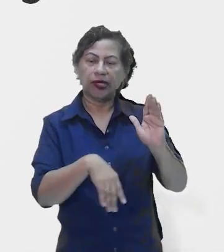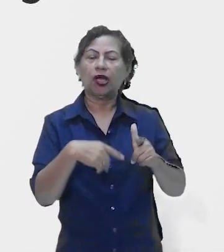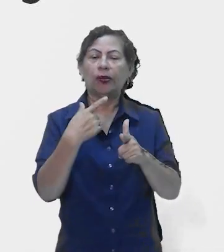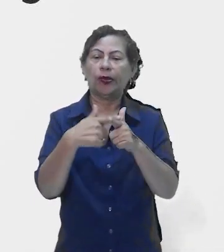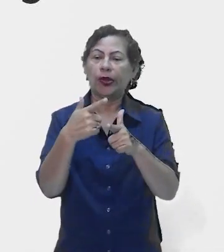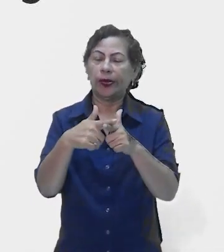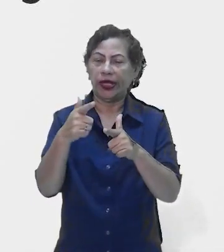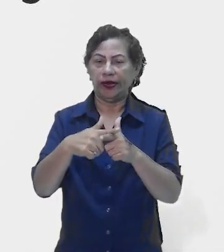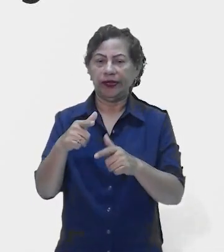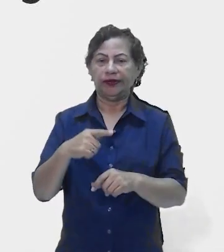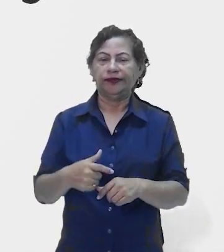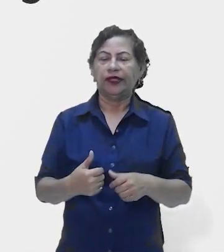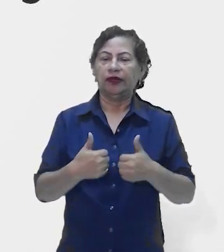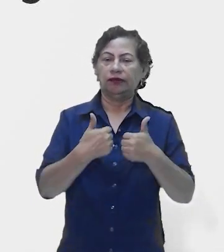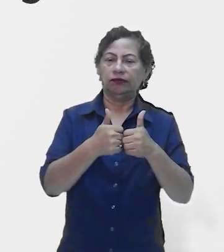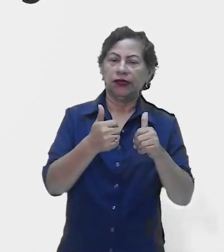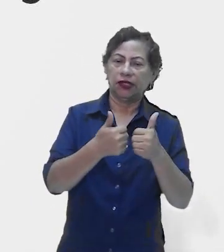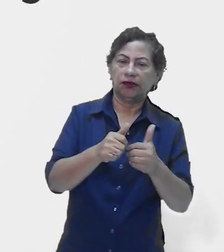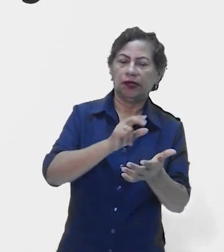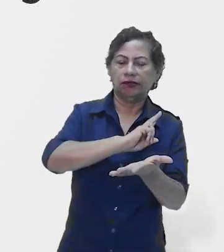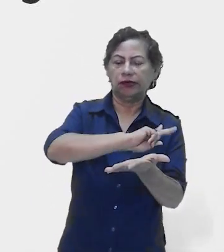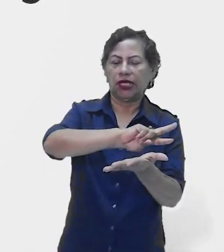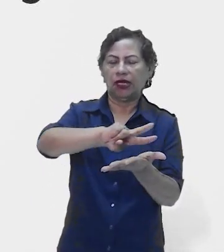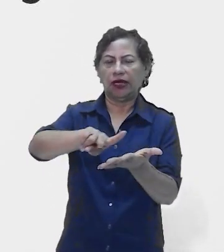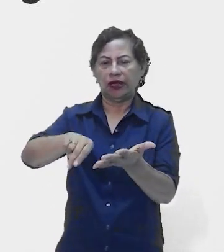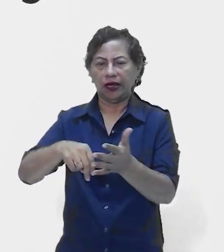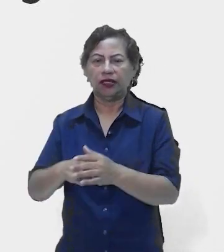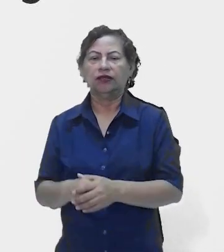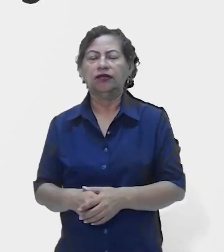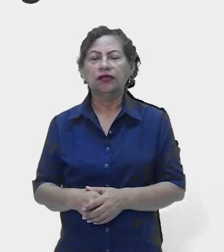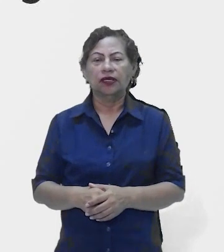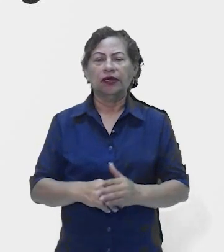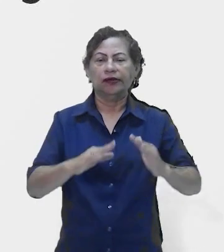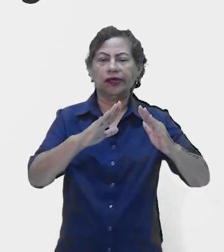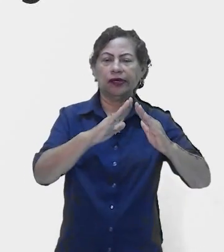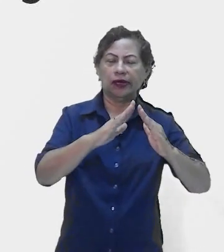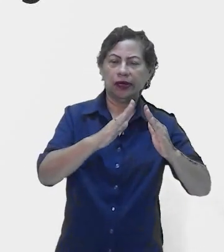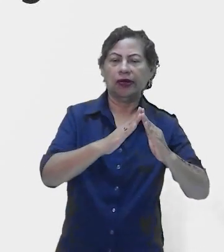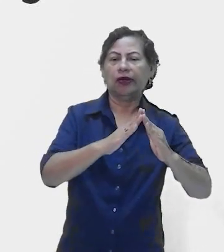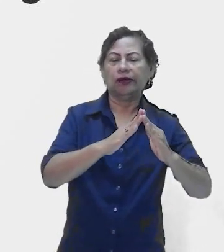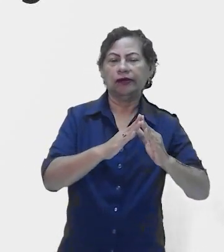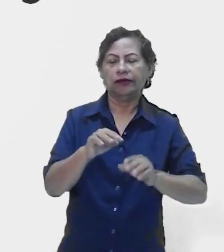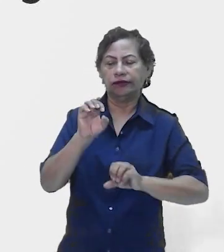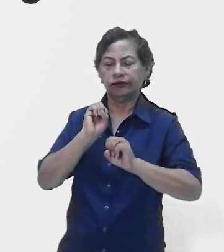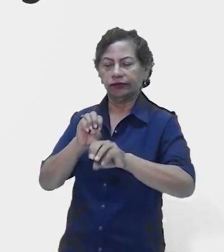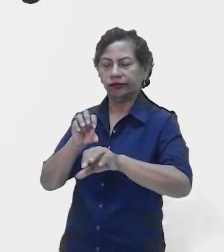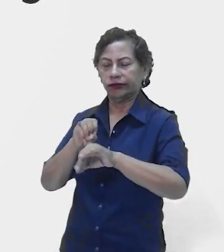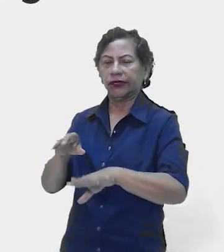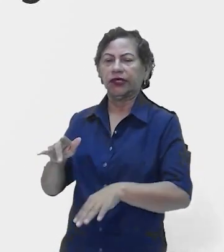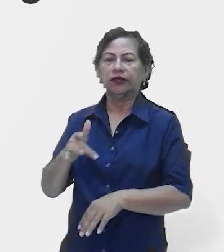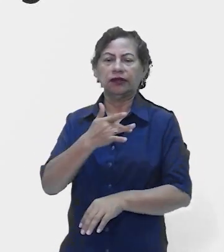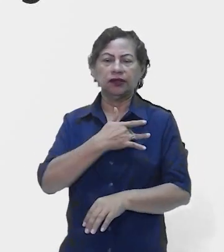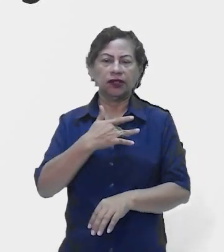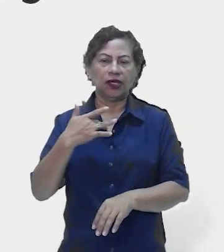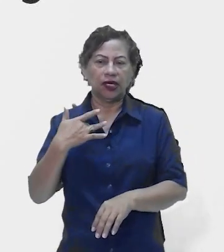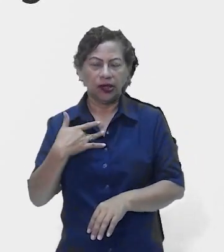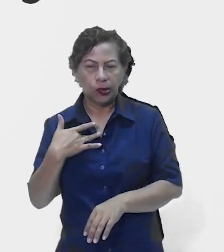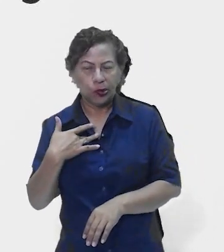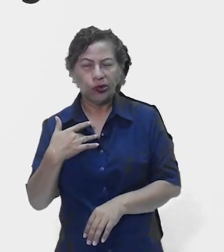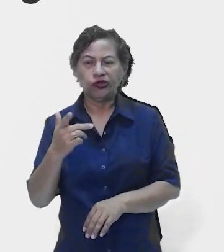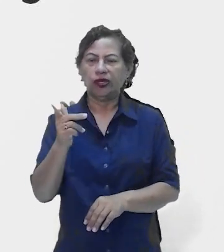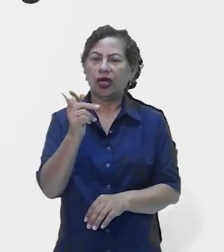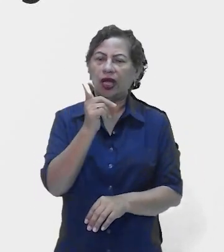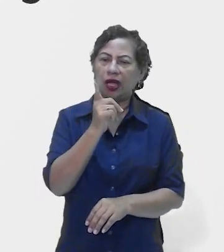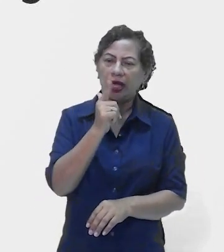como transporte, como habitação, educação, saúde, abastecimento de